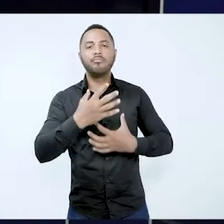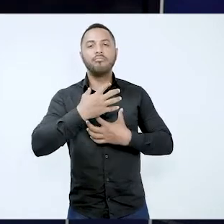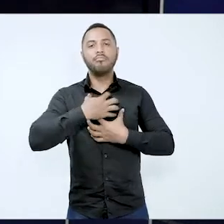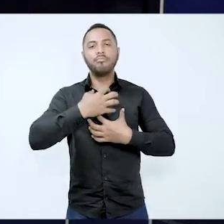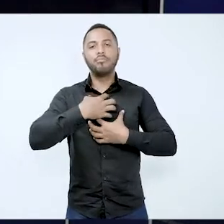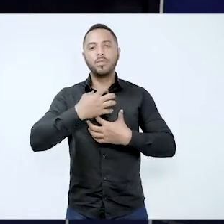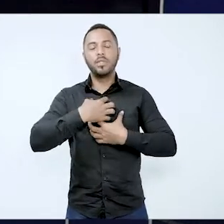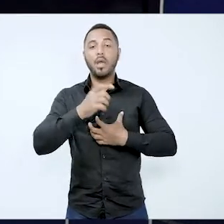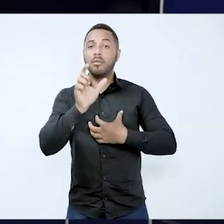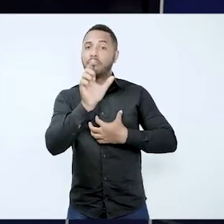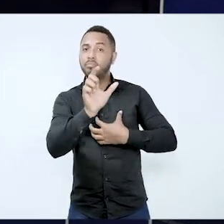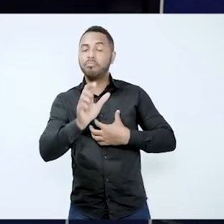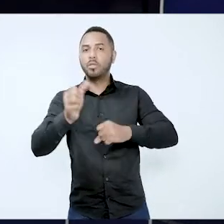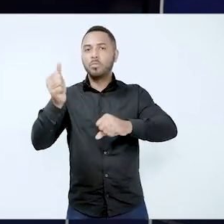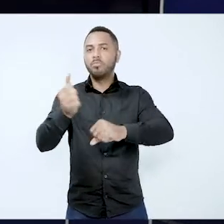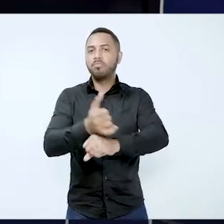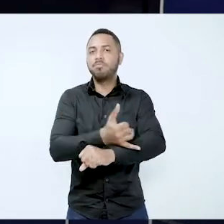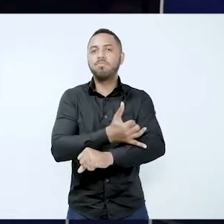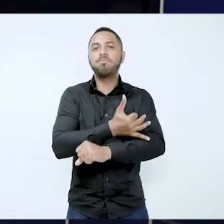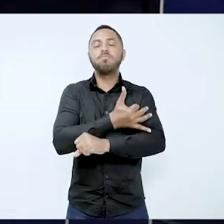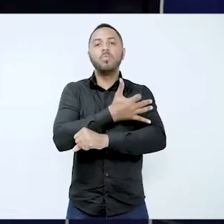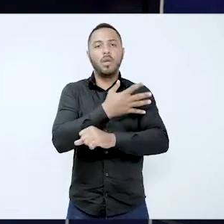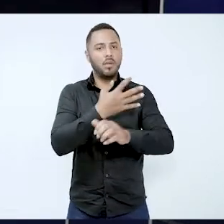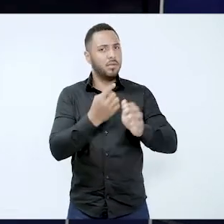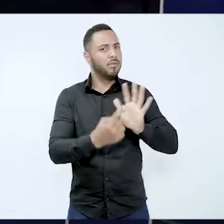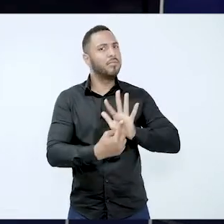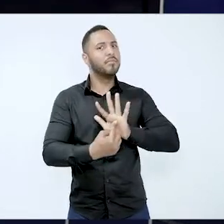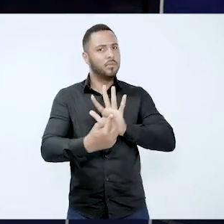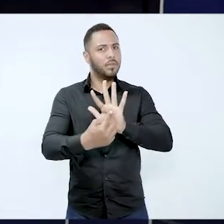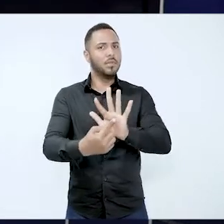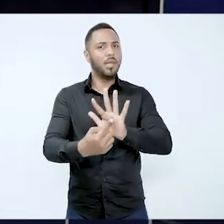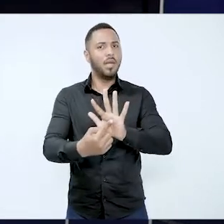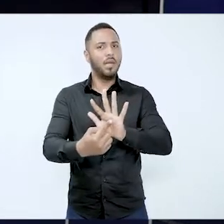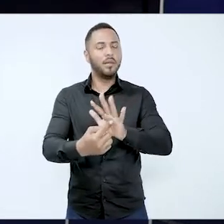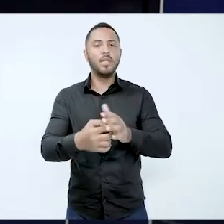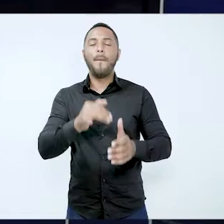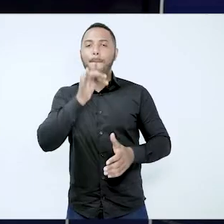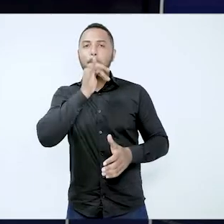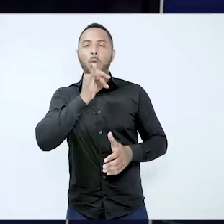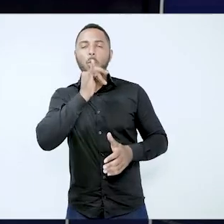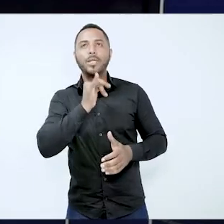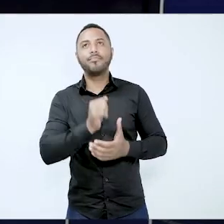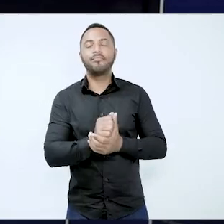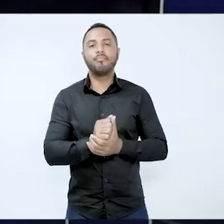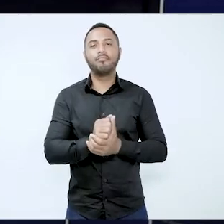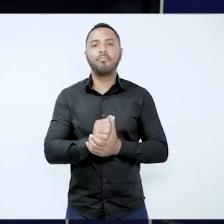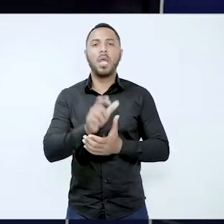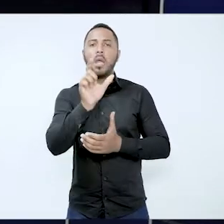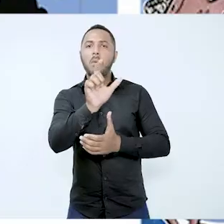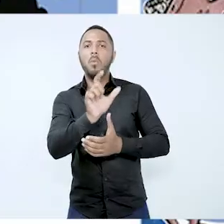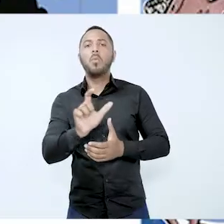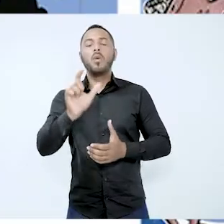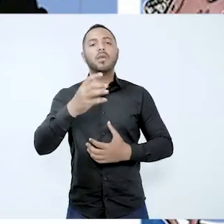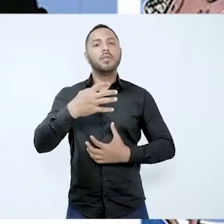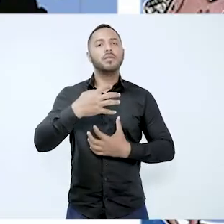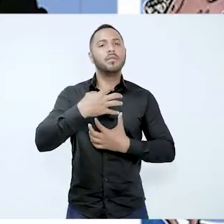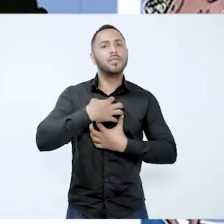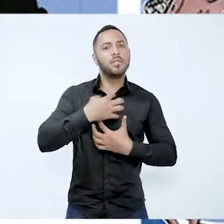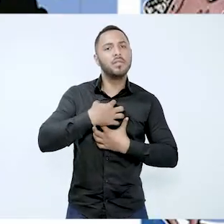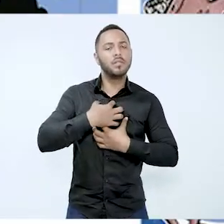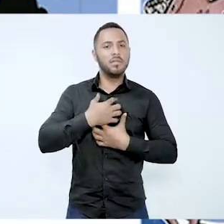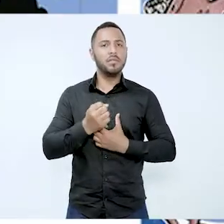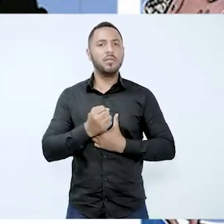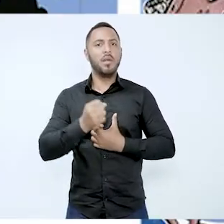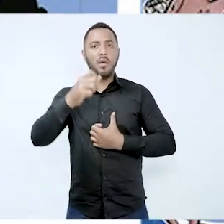vai aparecer expressões que demonstram, né, emoção. Então, expressões tais como